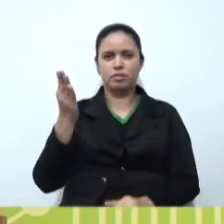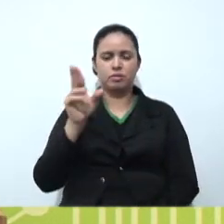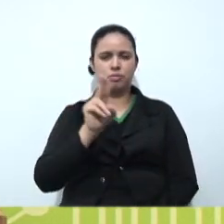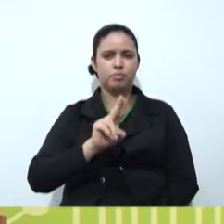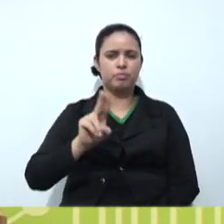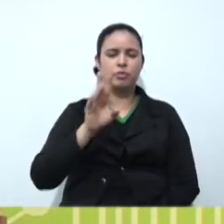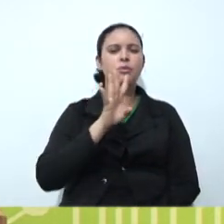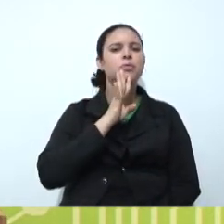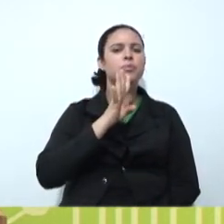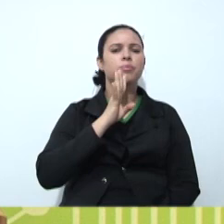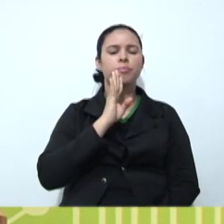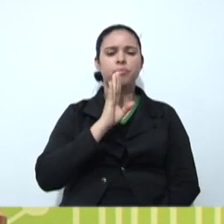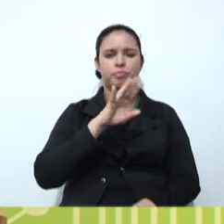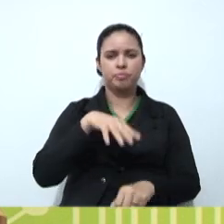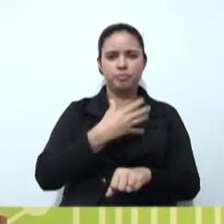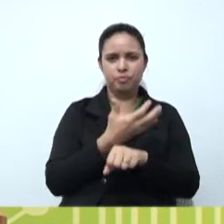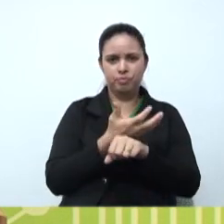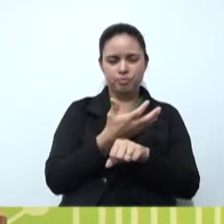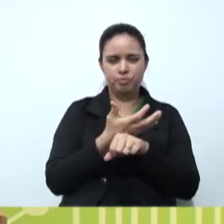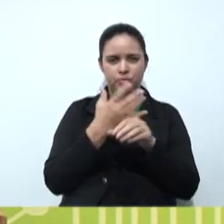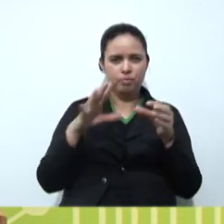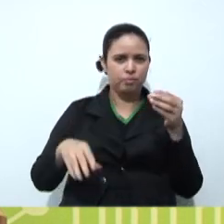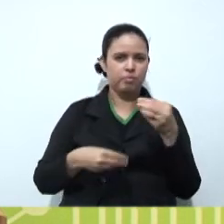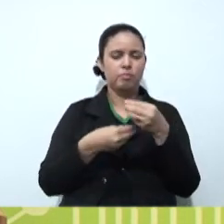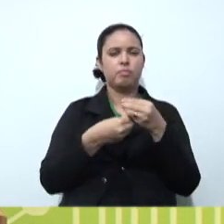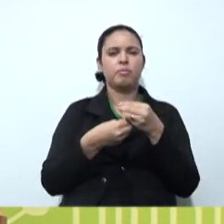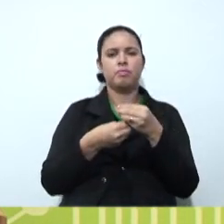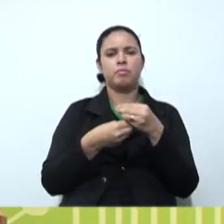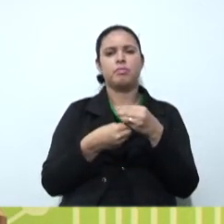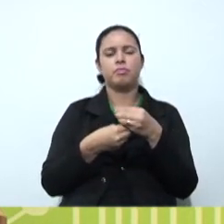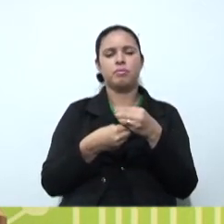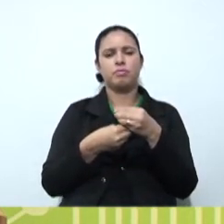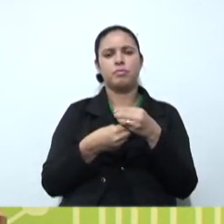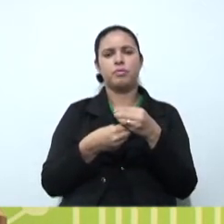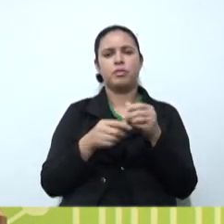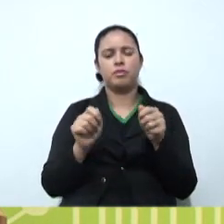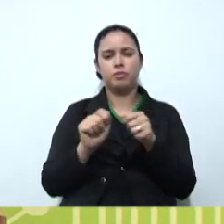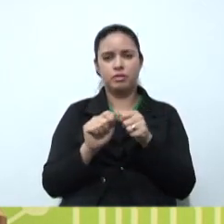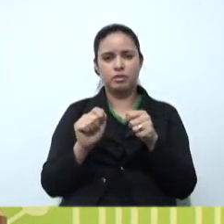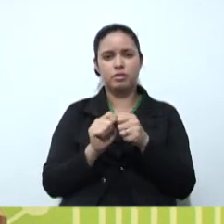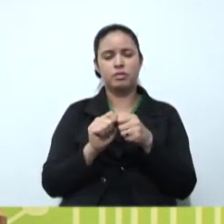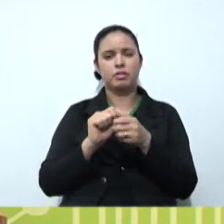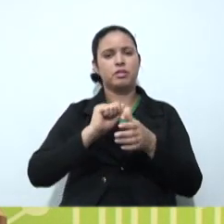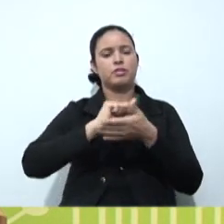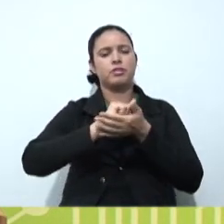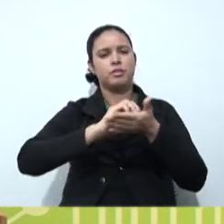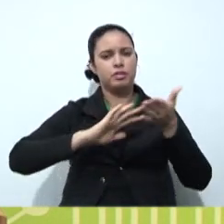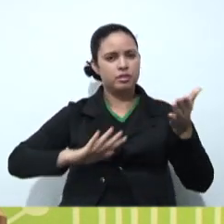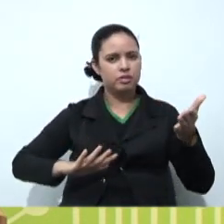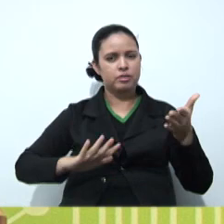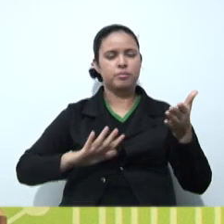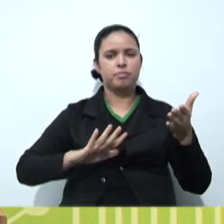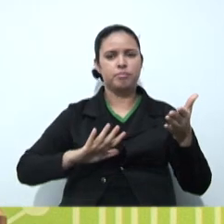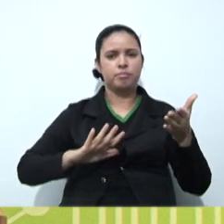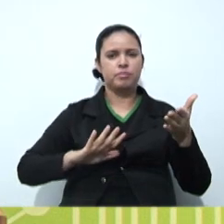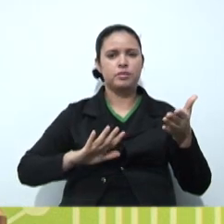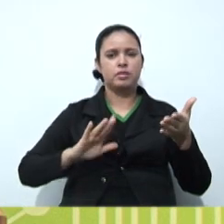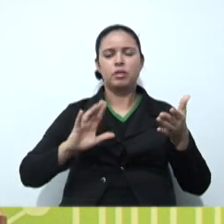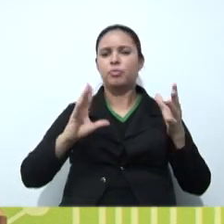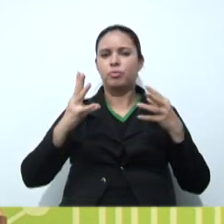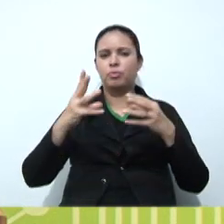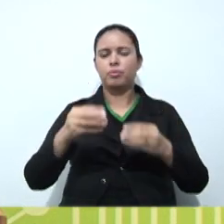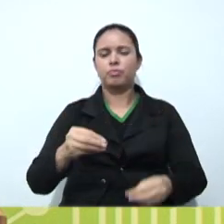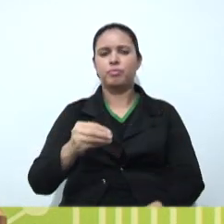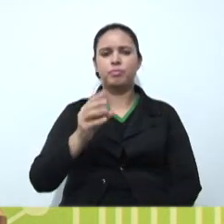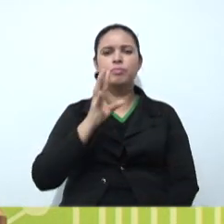conhecimentos dessa disciplina e com outra disciplina e trabalhando, fazendo os trabalhos, elaborando os trabalhos com todos esses